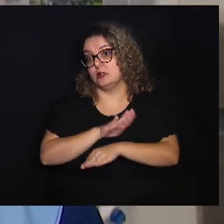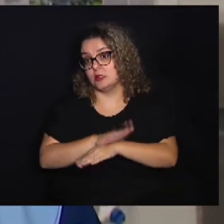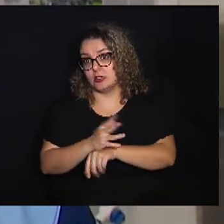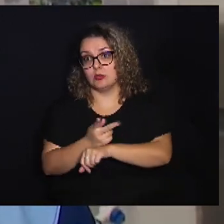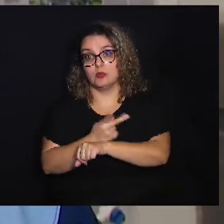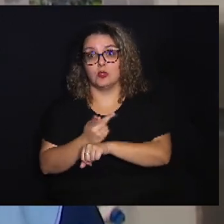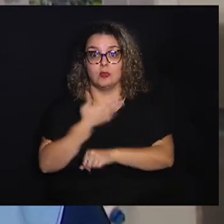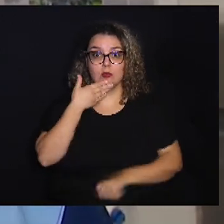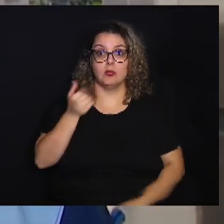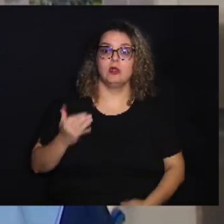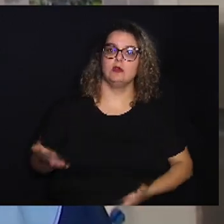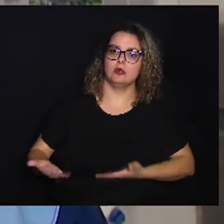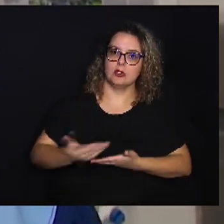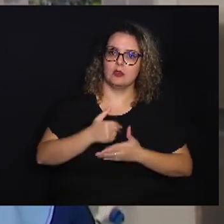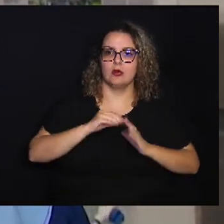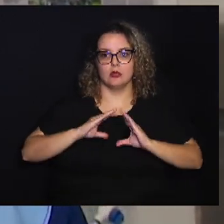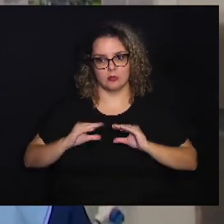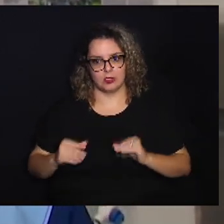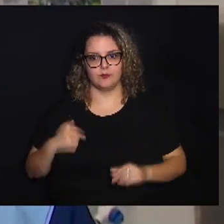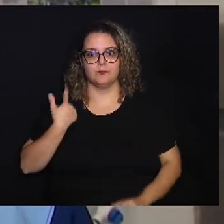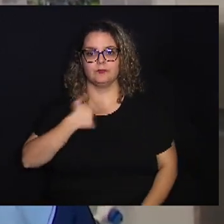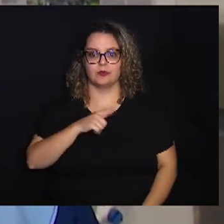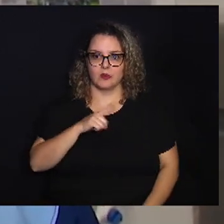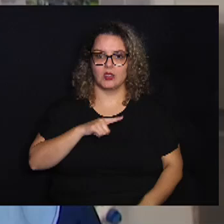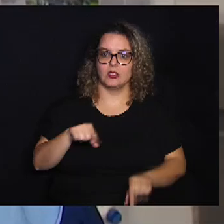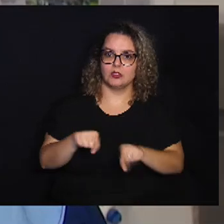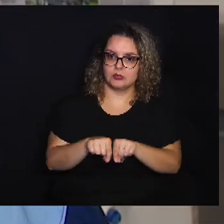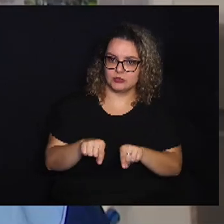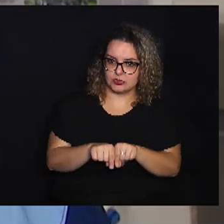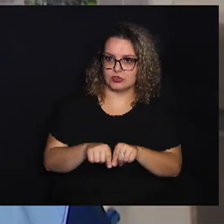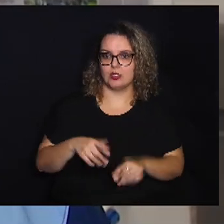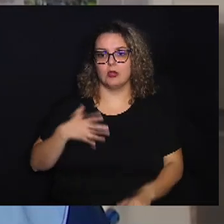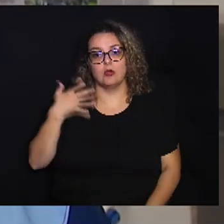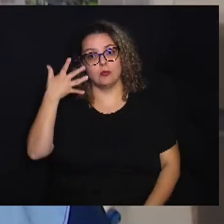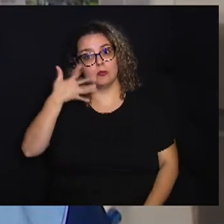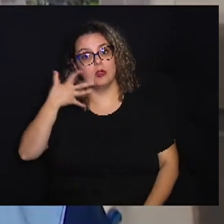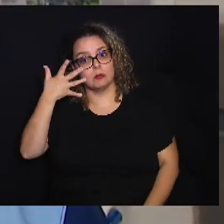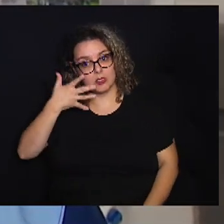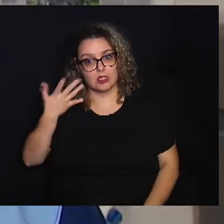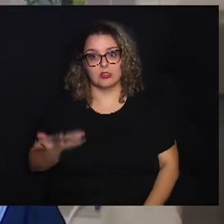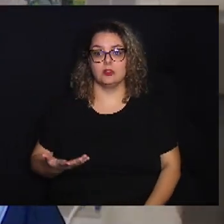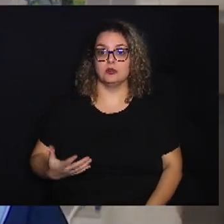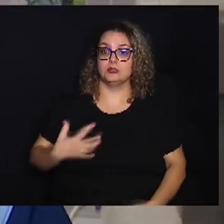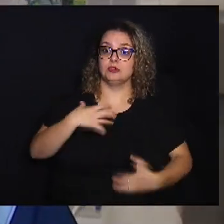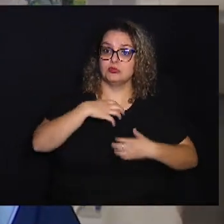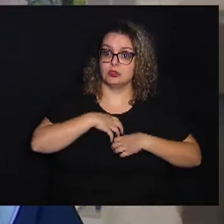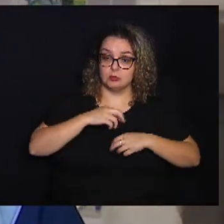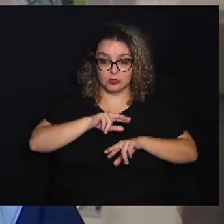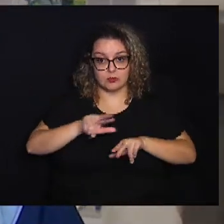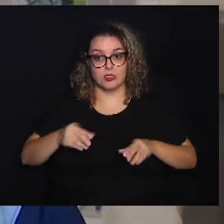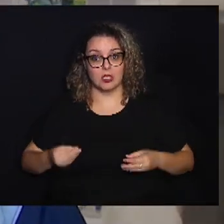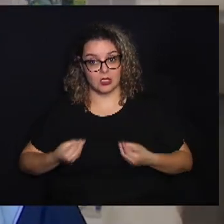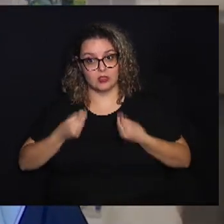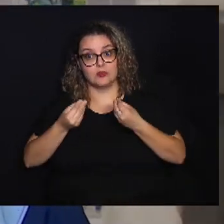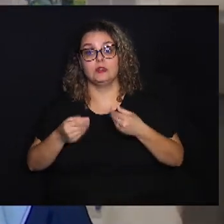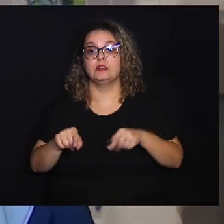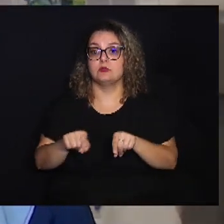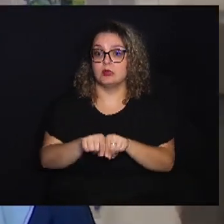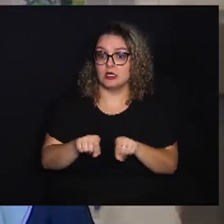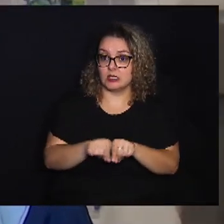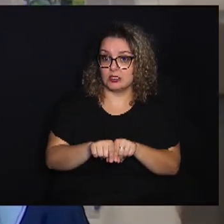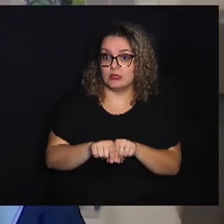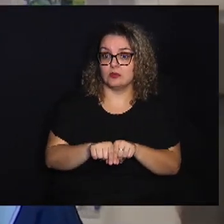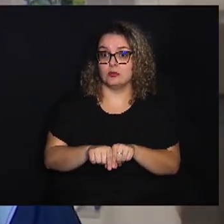melhor acolhimento. Nós tivemos também aqui uma palestra que fala sobre o emocional. Nós trouxemos aqui também